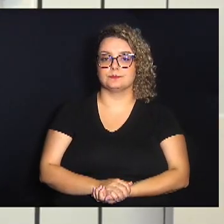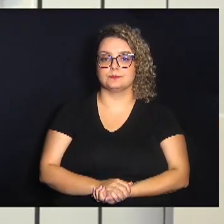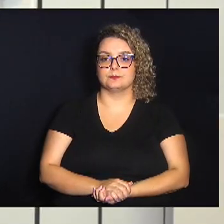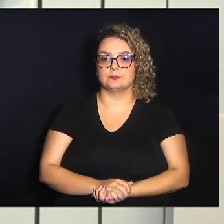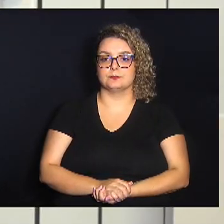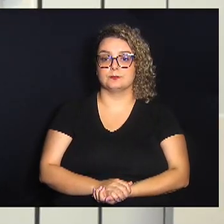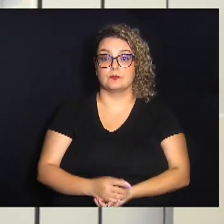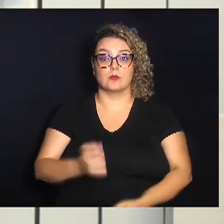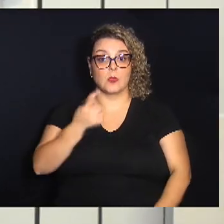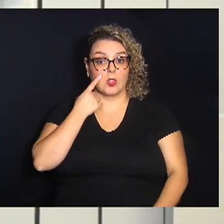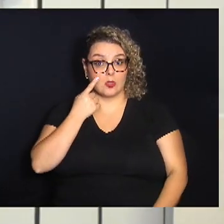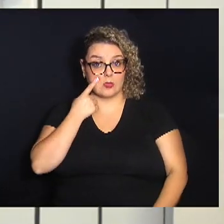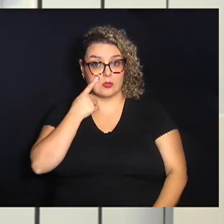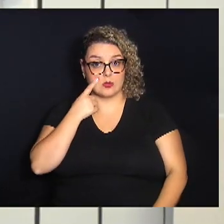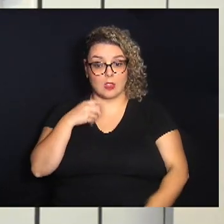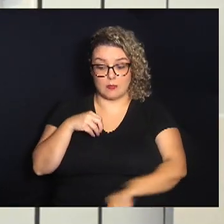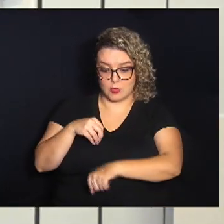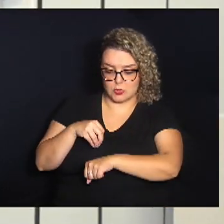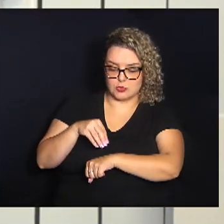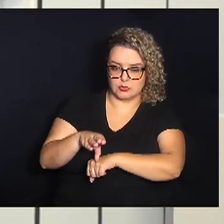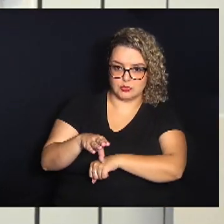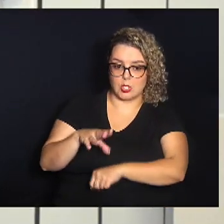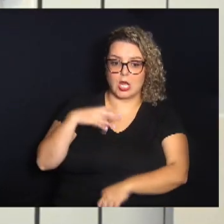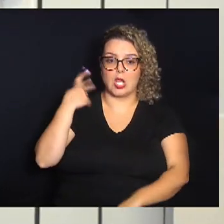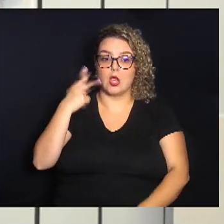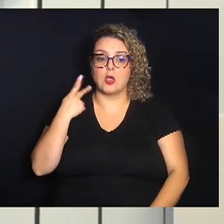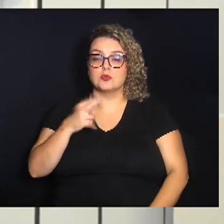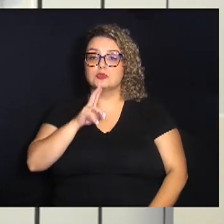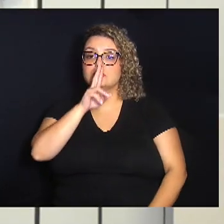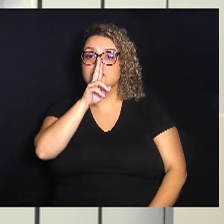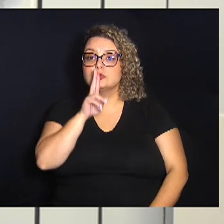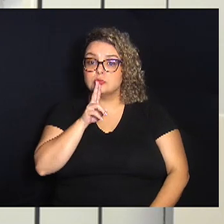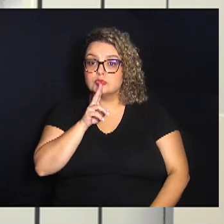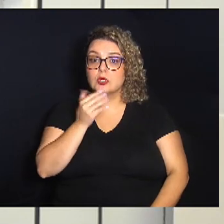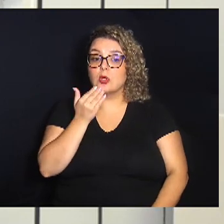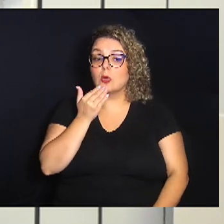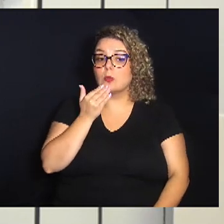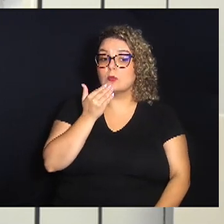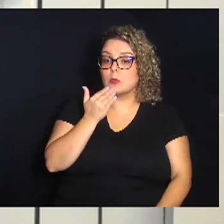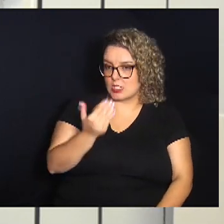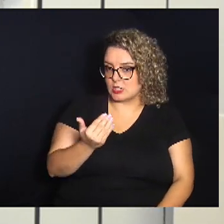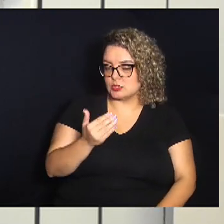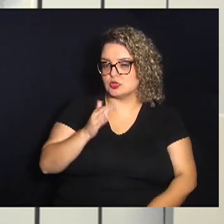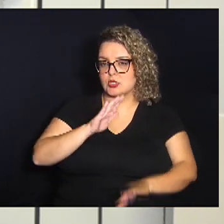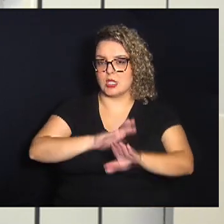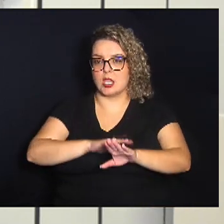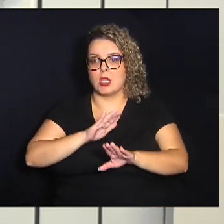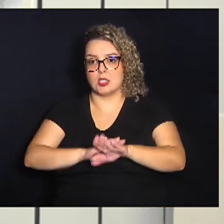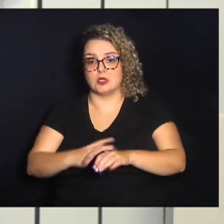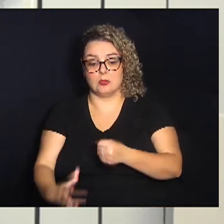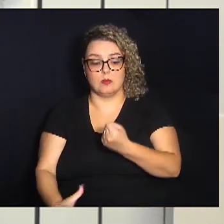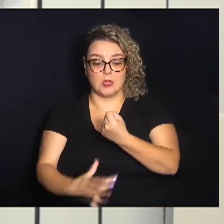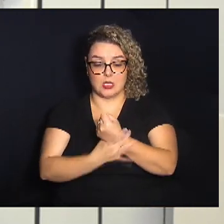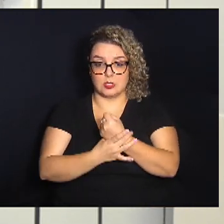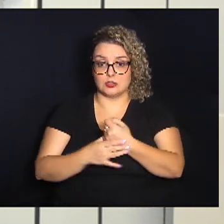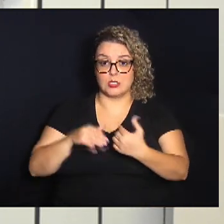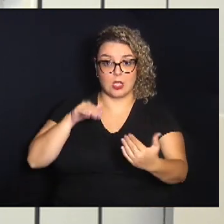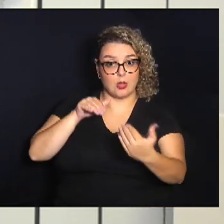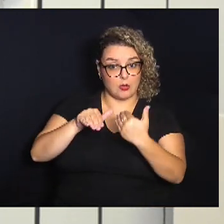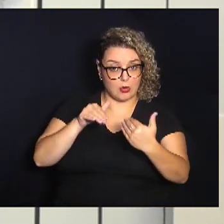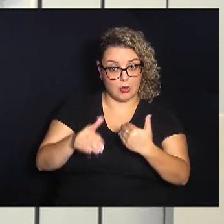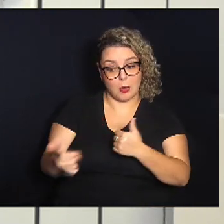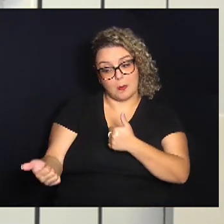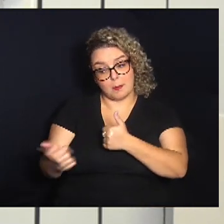E olha só, por meio de indicação, o vereador Nelson Osseri solicita ações para a segurança no trânsito perto